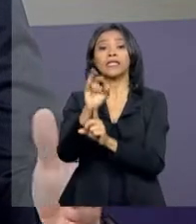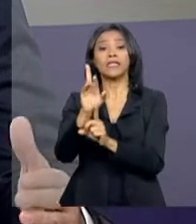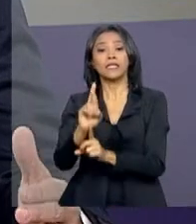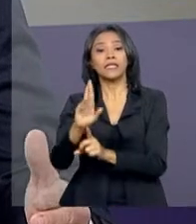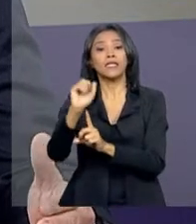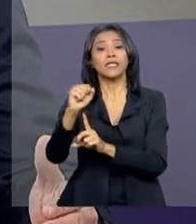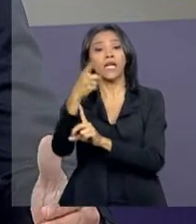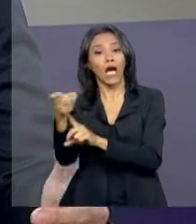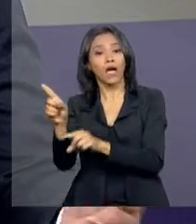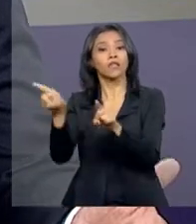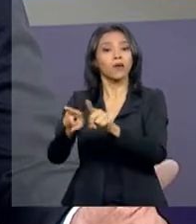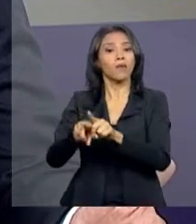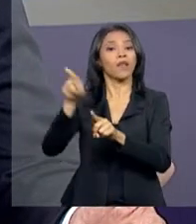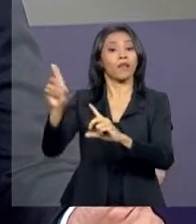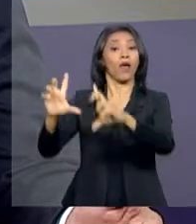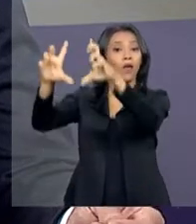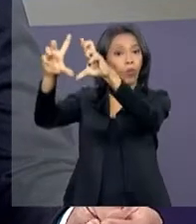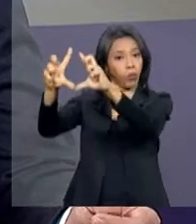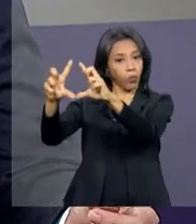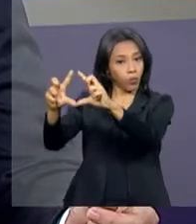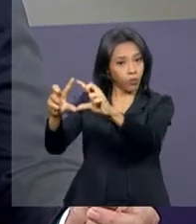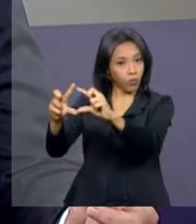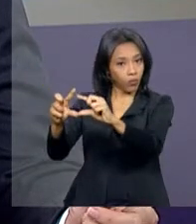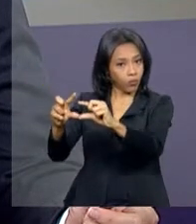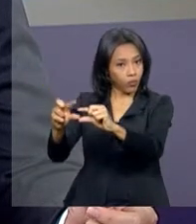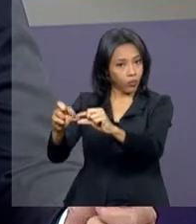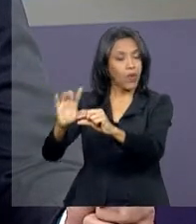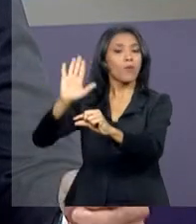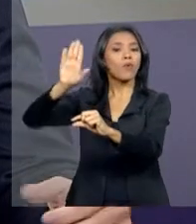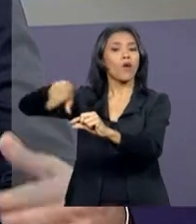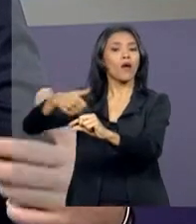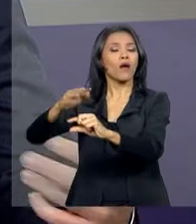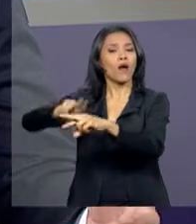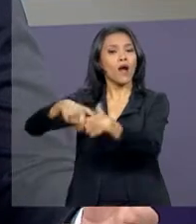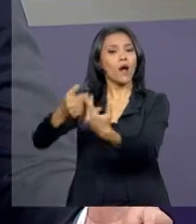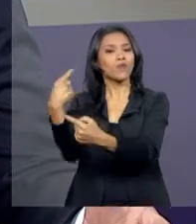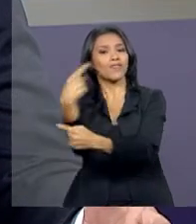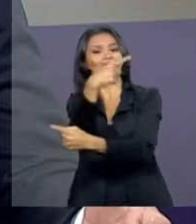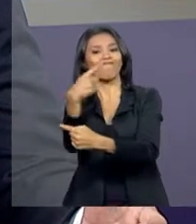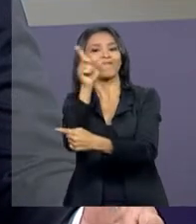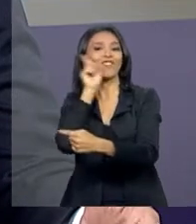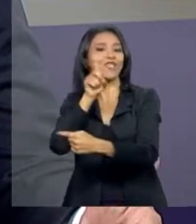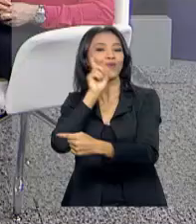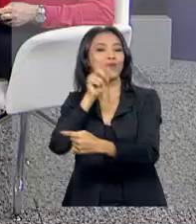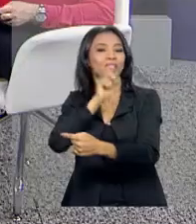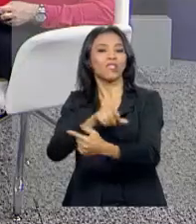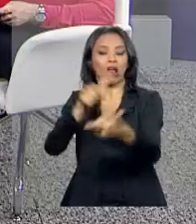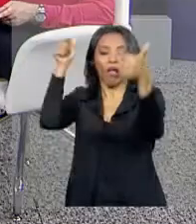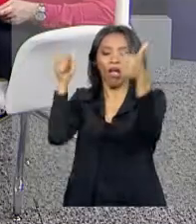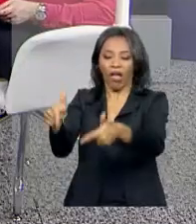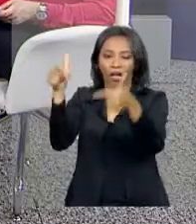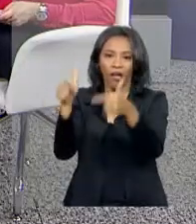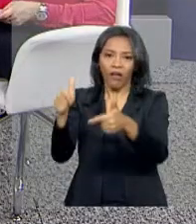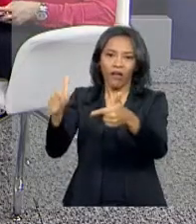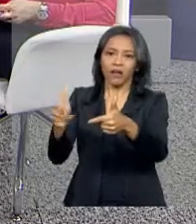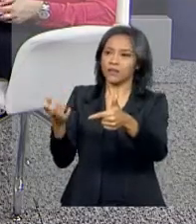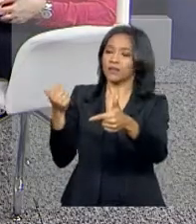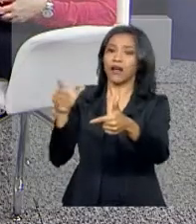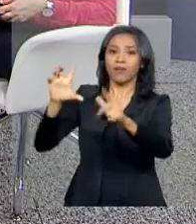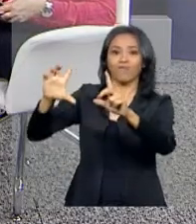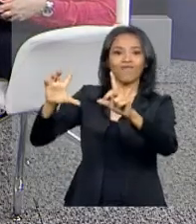reduzindo a produção isso por conta dos estados unidos que está retaliando as empresas que compram petróleo